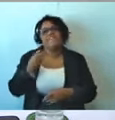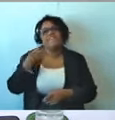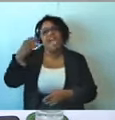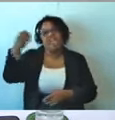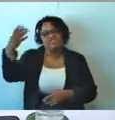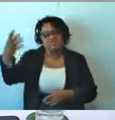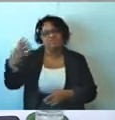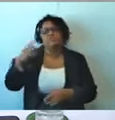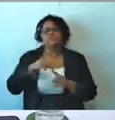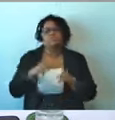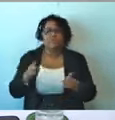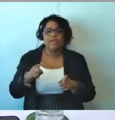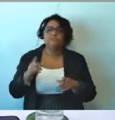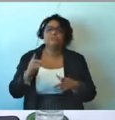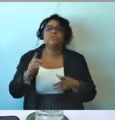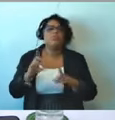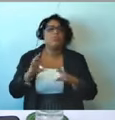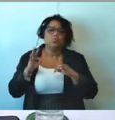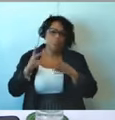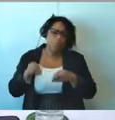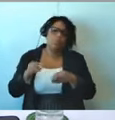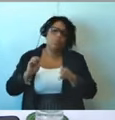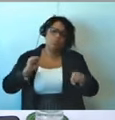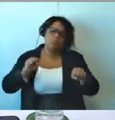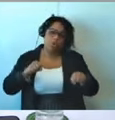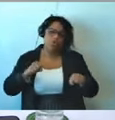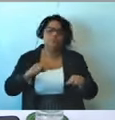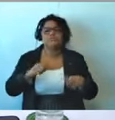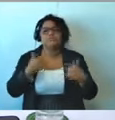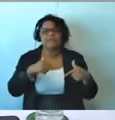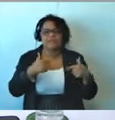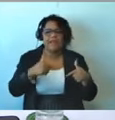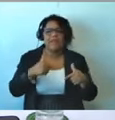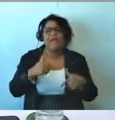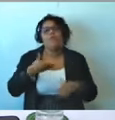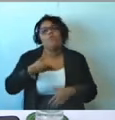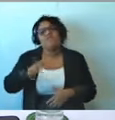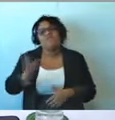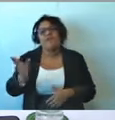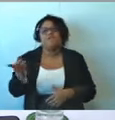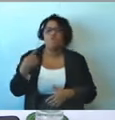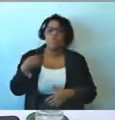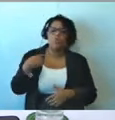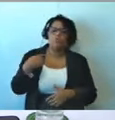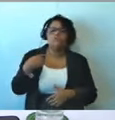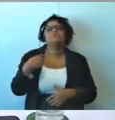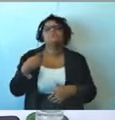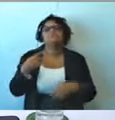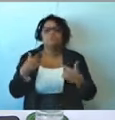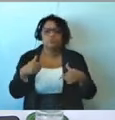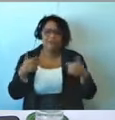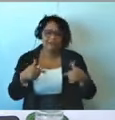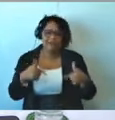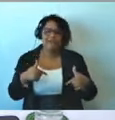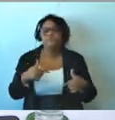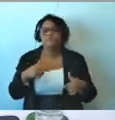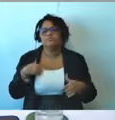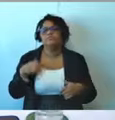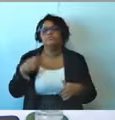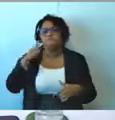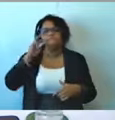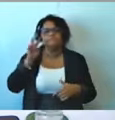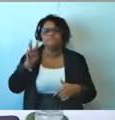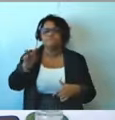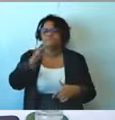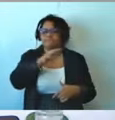tem algumas pessoas que trabalham em cima da moto, e a gente acompanha bastante como que é essa dificuldade no dia a dia. O Pablo falou bem